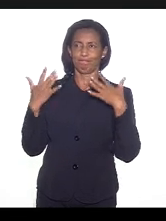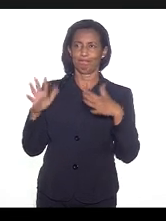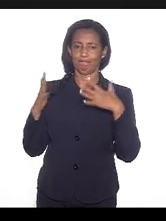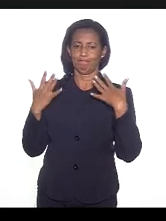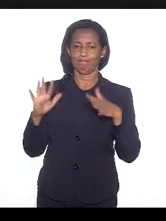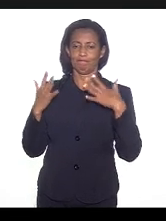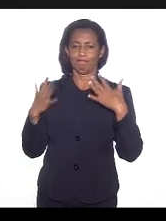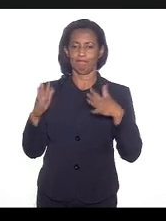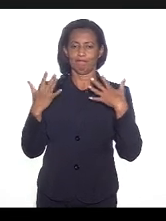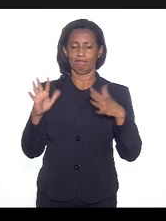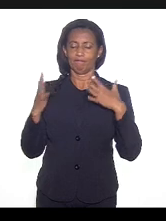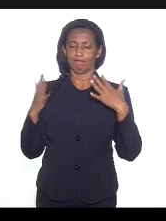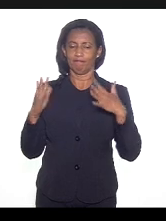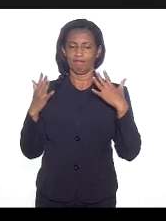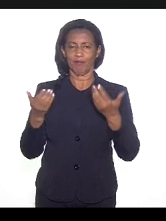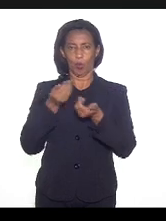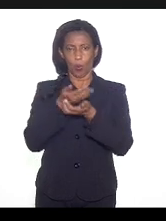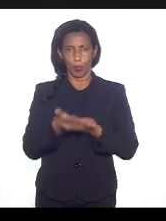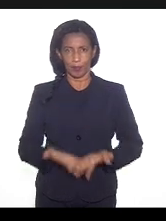como forma de homenageá-los,